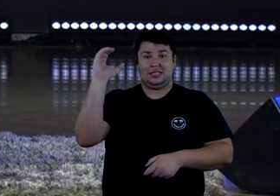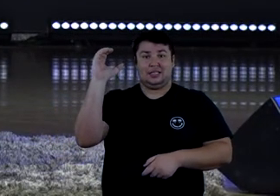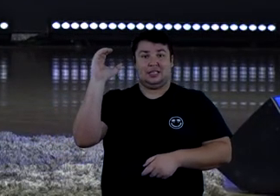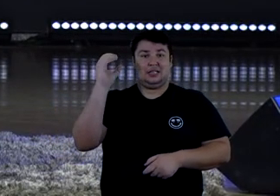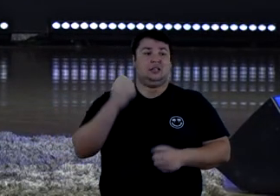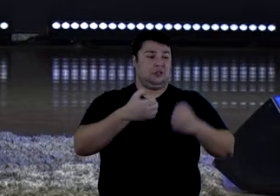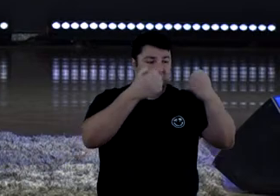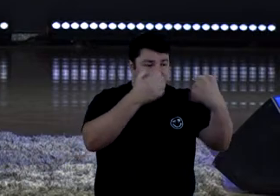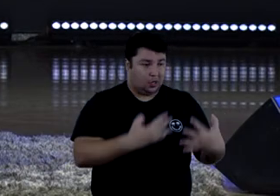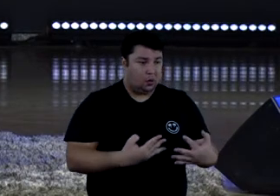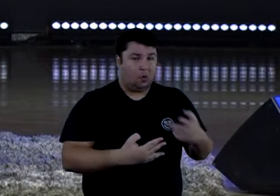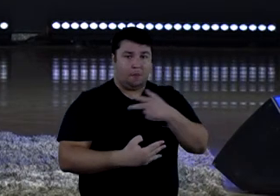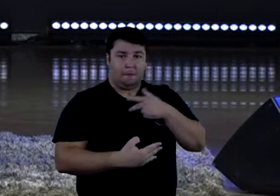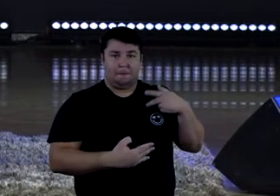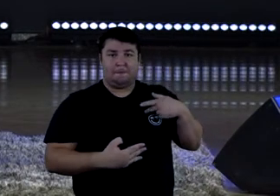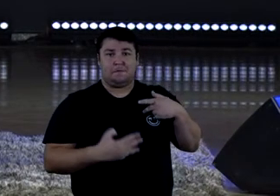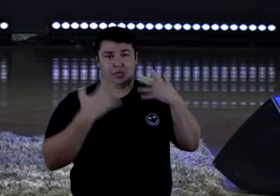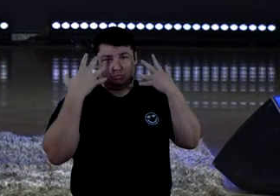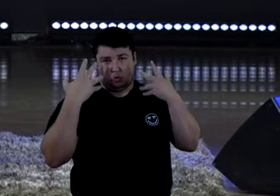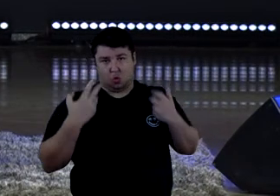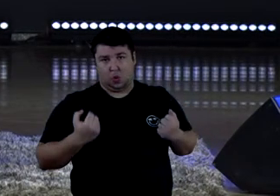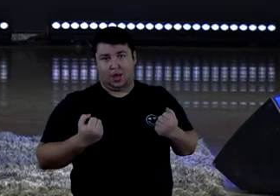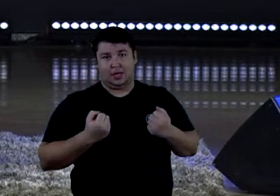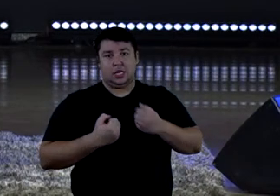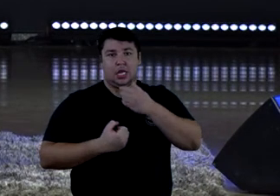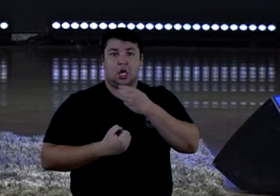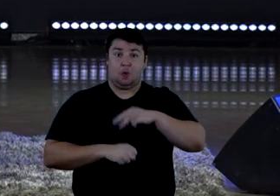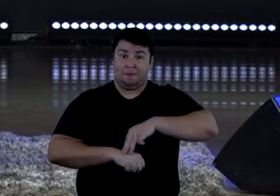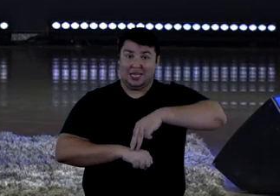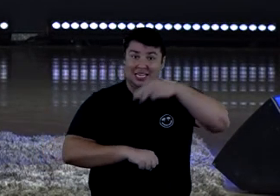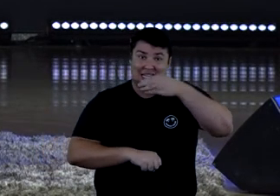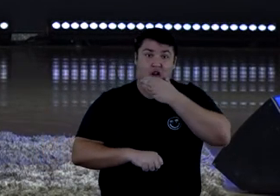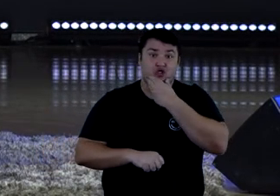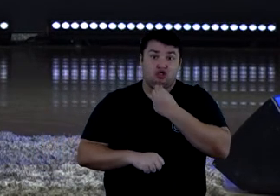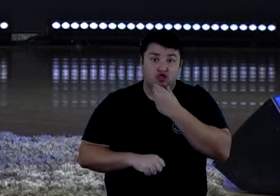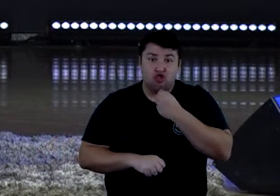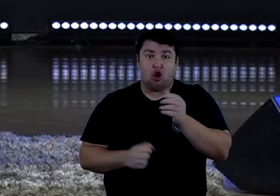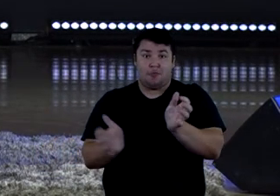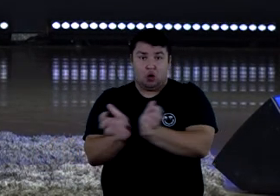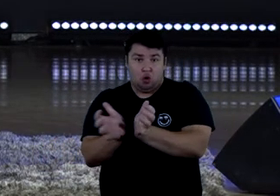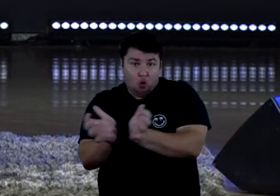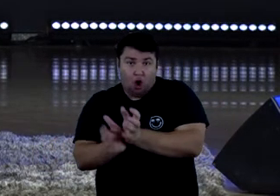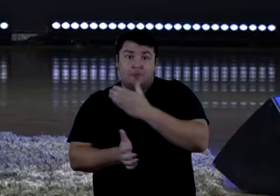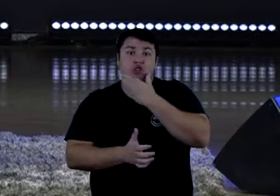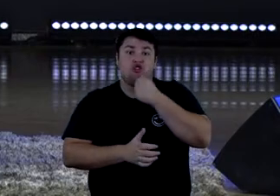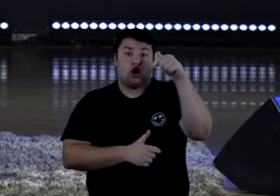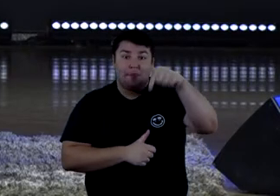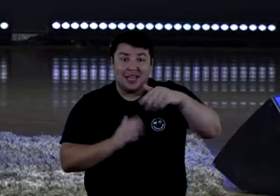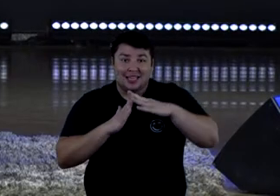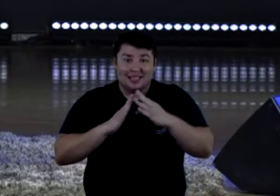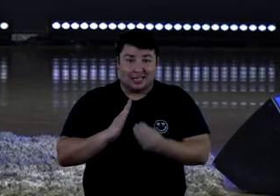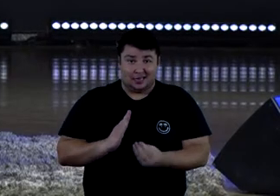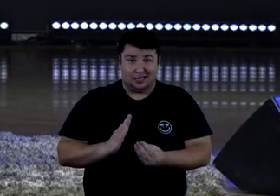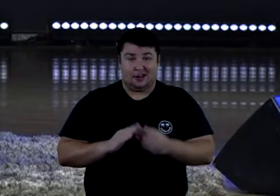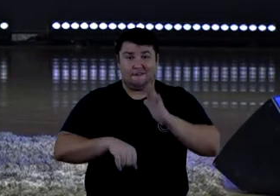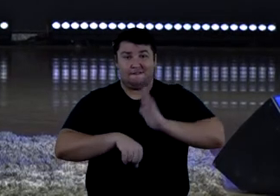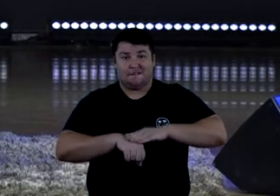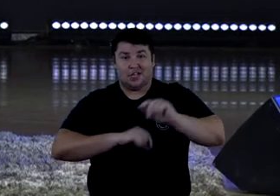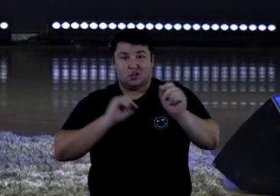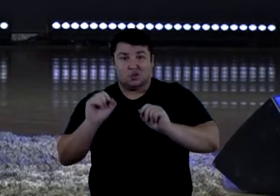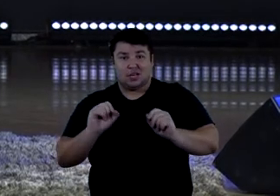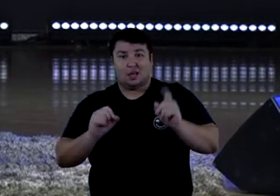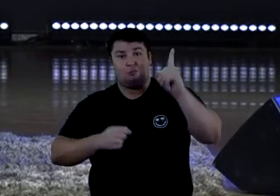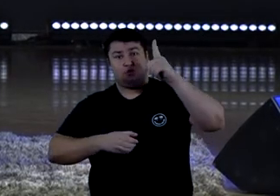isso conosco. E o Ministério de Homens aqui da igreja, o grupo de homens aqui da igreja, fez